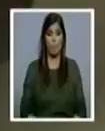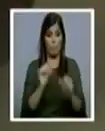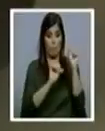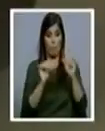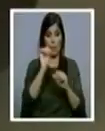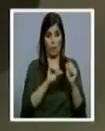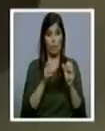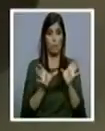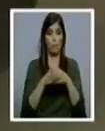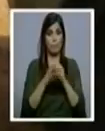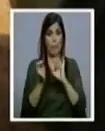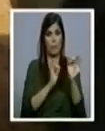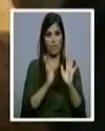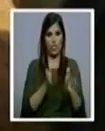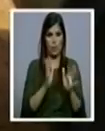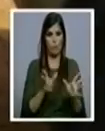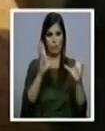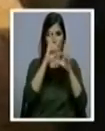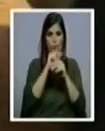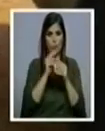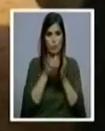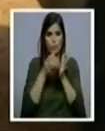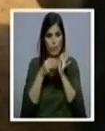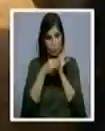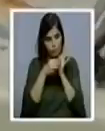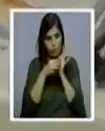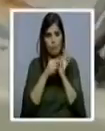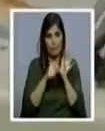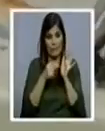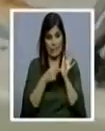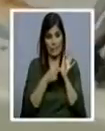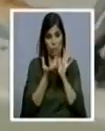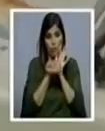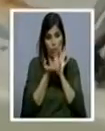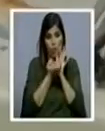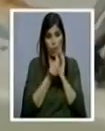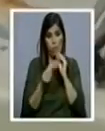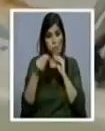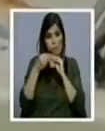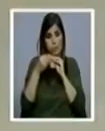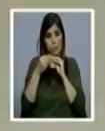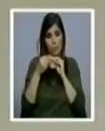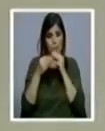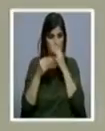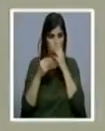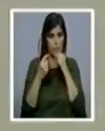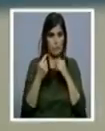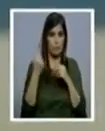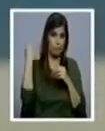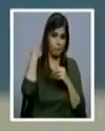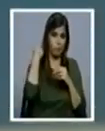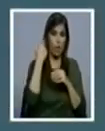No laboratório, a equipa prepara já um novo sensor. Este irá ser acoplado ao dorso